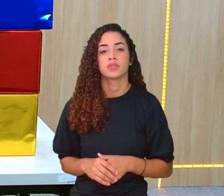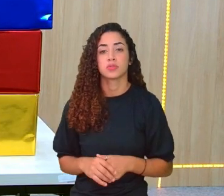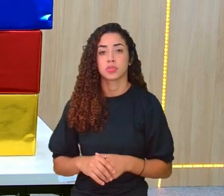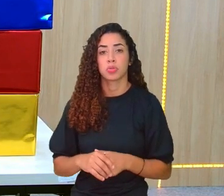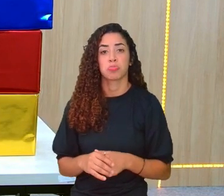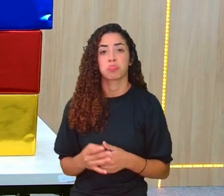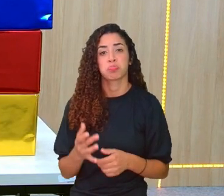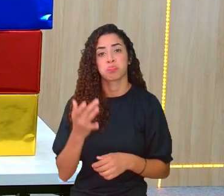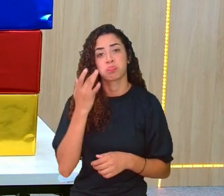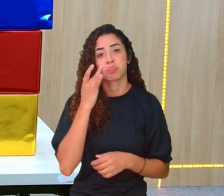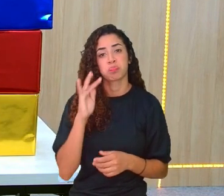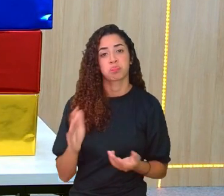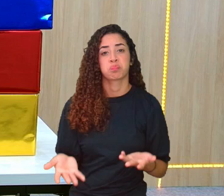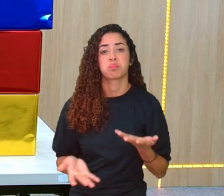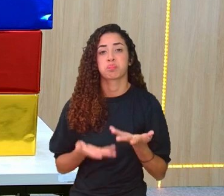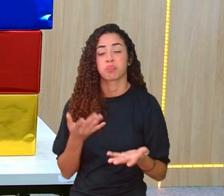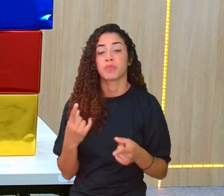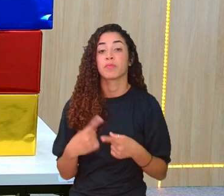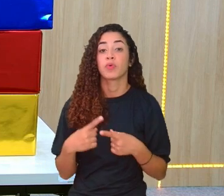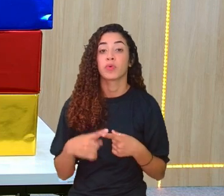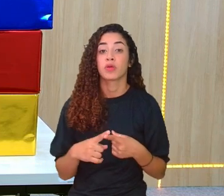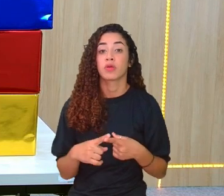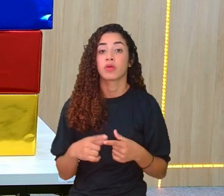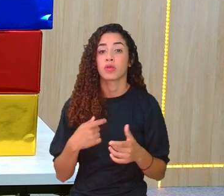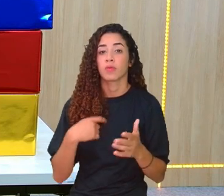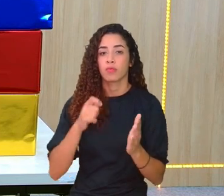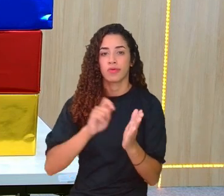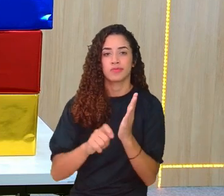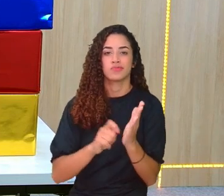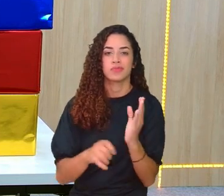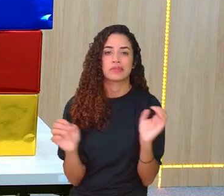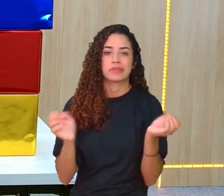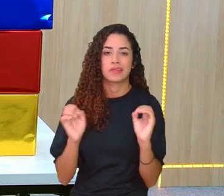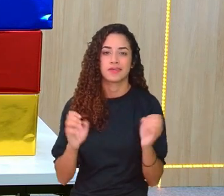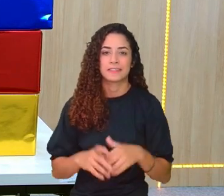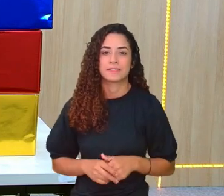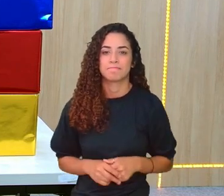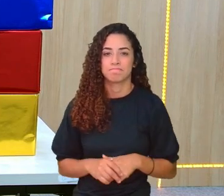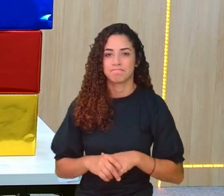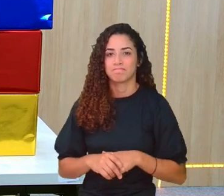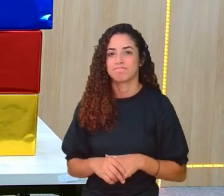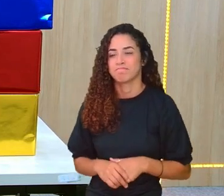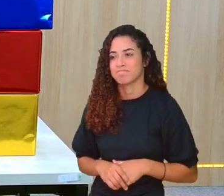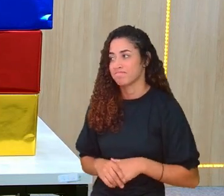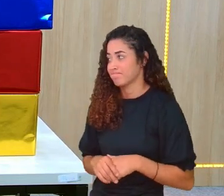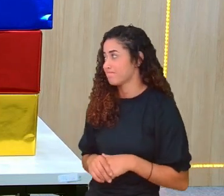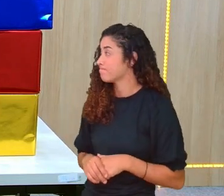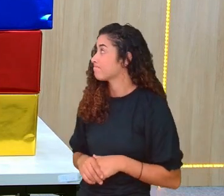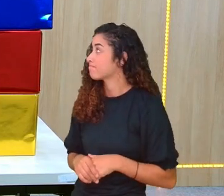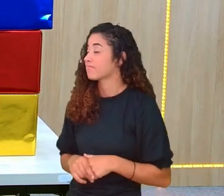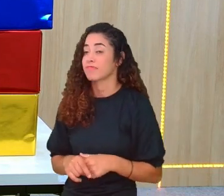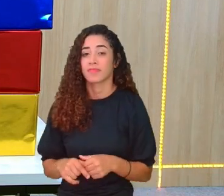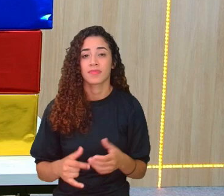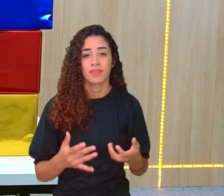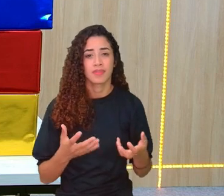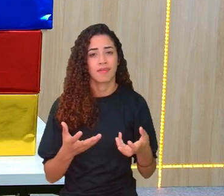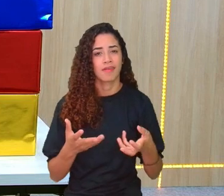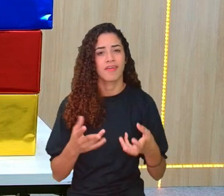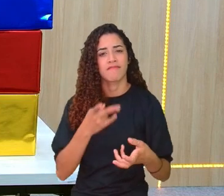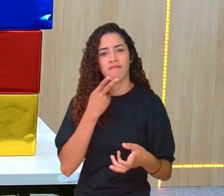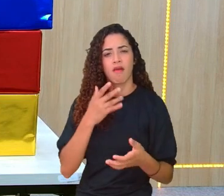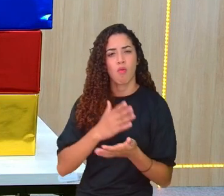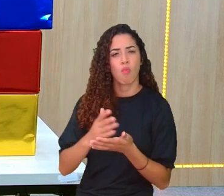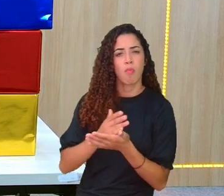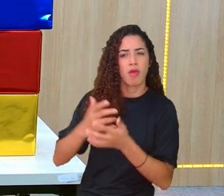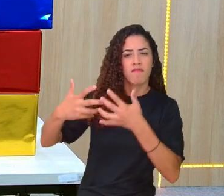Não sei. Por quê? Não anotei. Quer fazer uma reflexão sobre isso, sobre essa